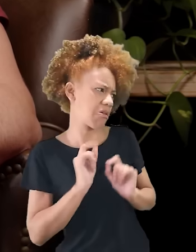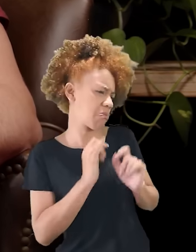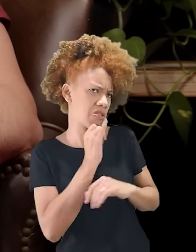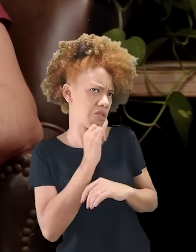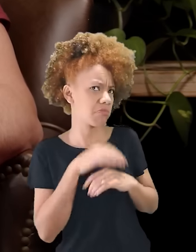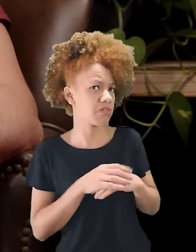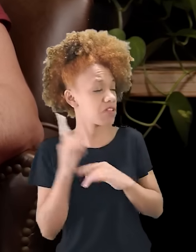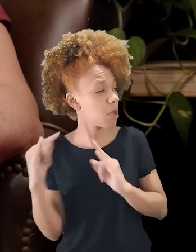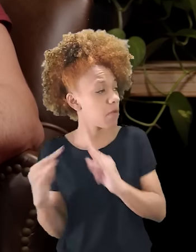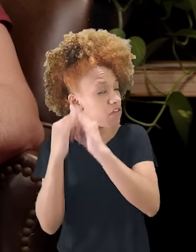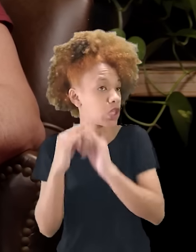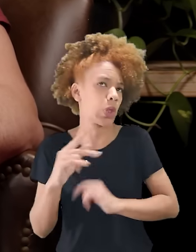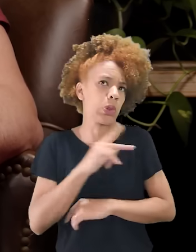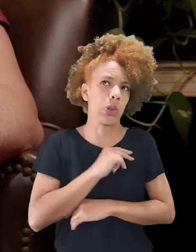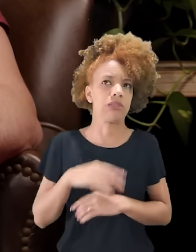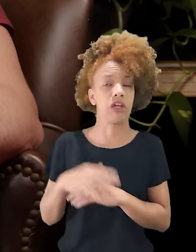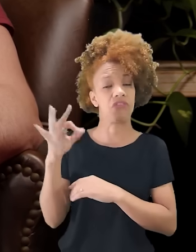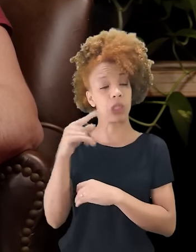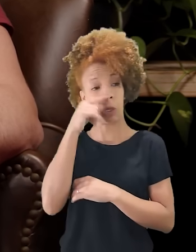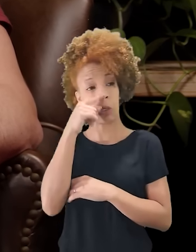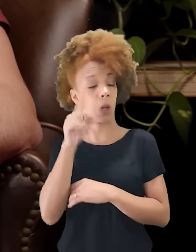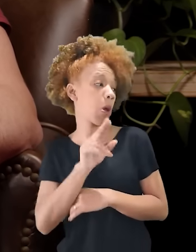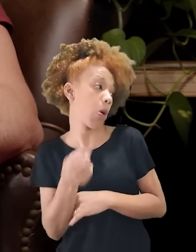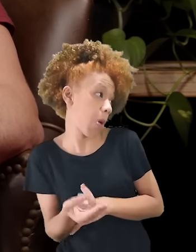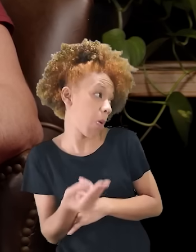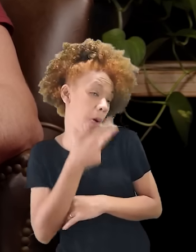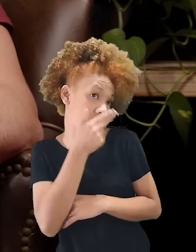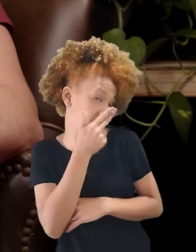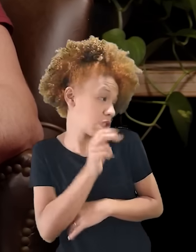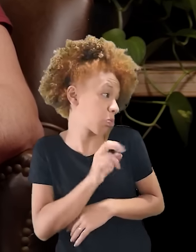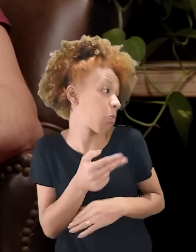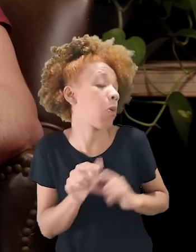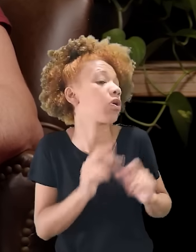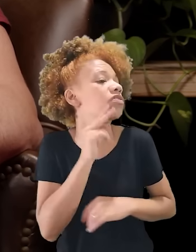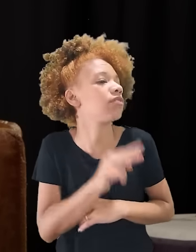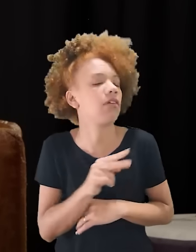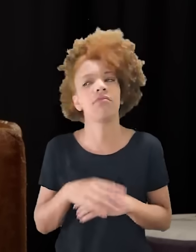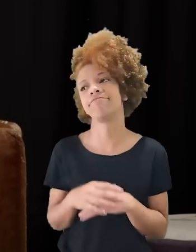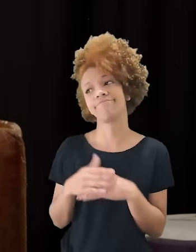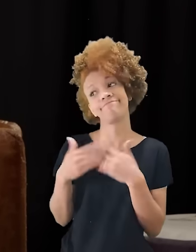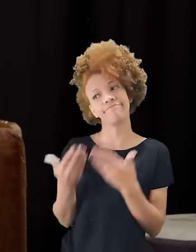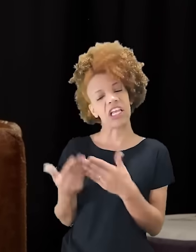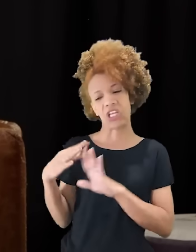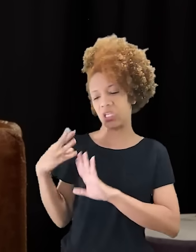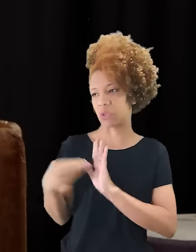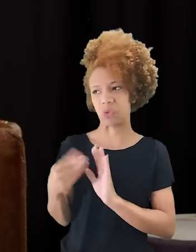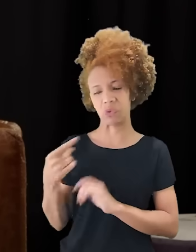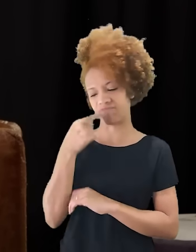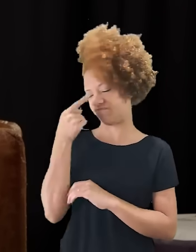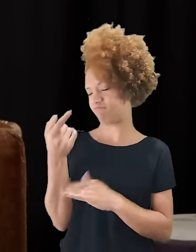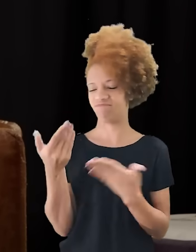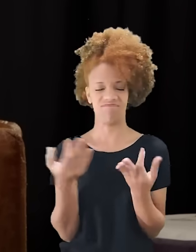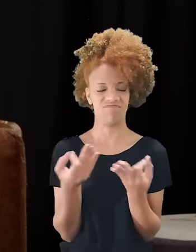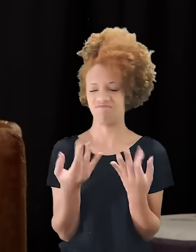você ir paraa França e você fala tudo francês é elegante ou isso daí é um achismo O que que você observa disso a eu observa que que tudo praticamente é elegante